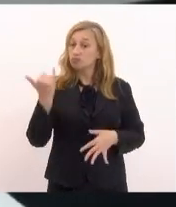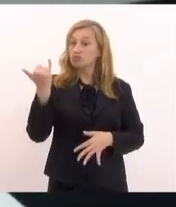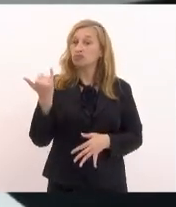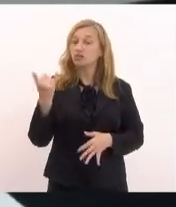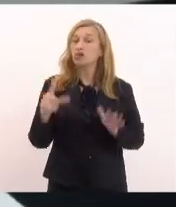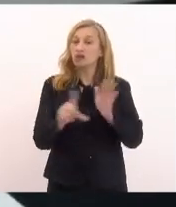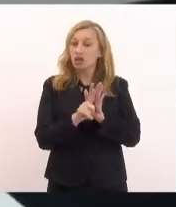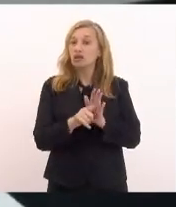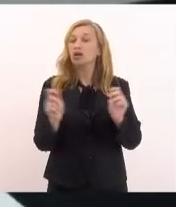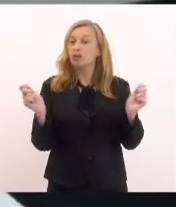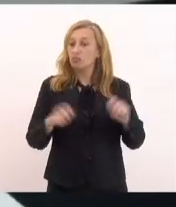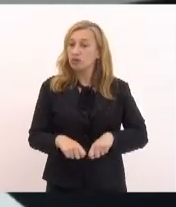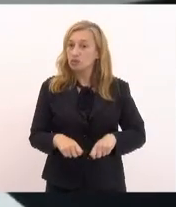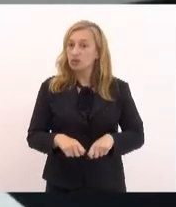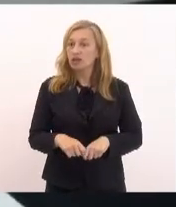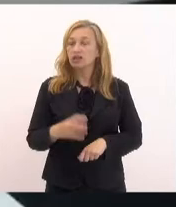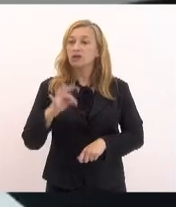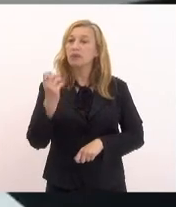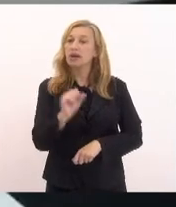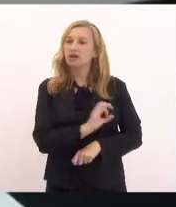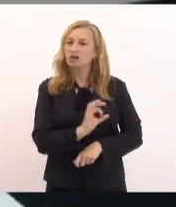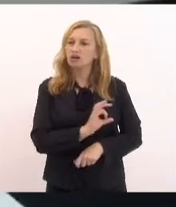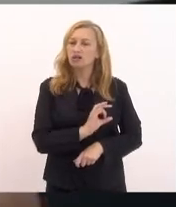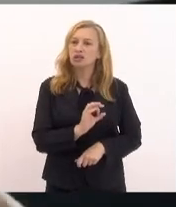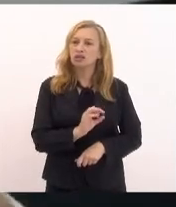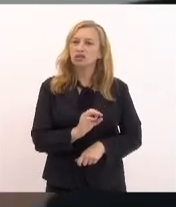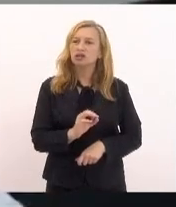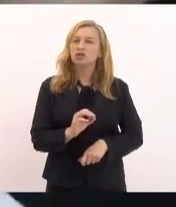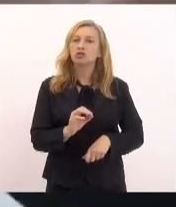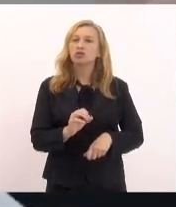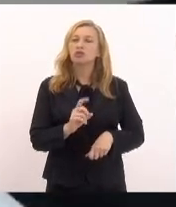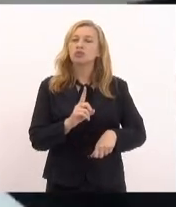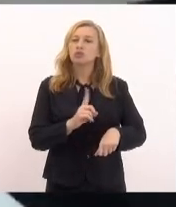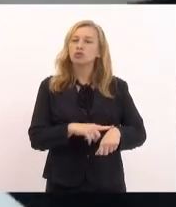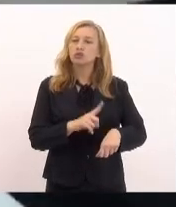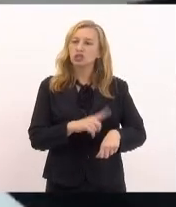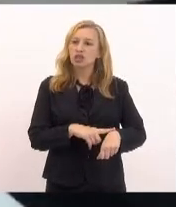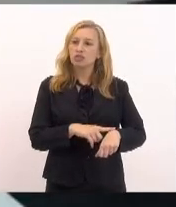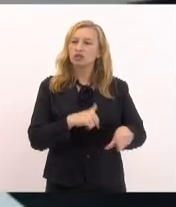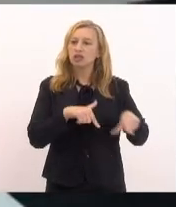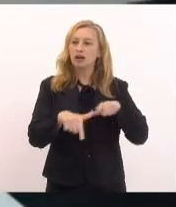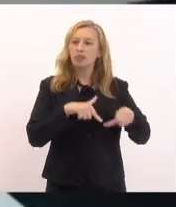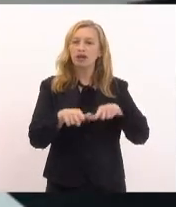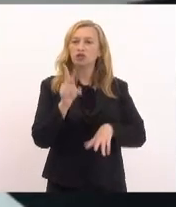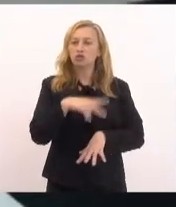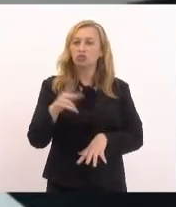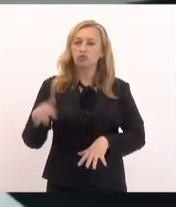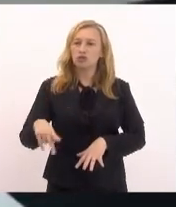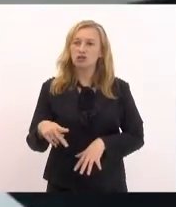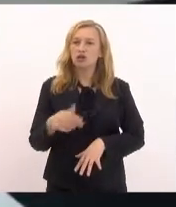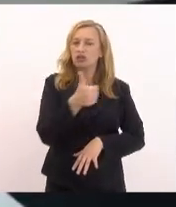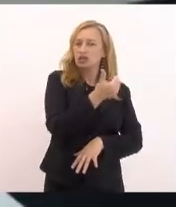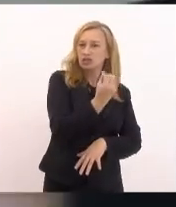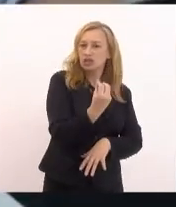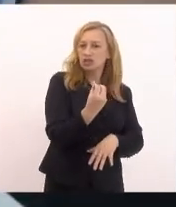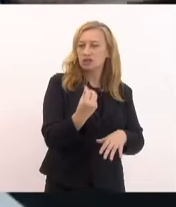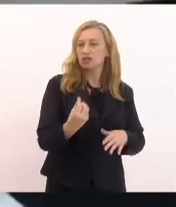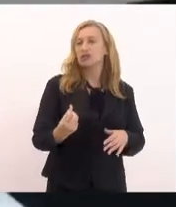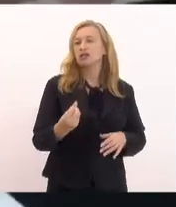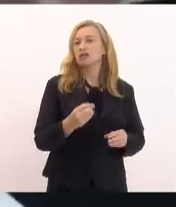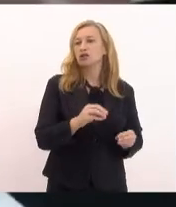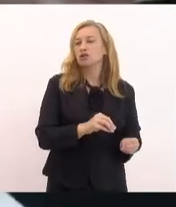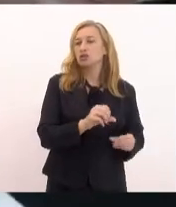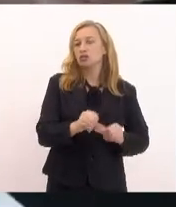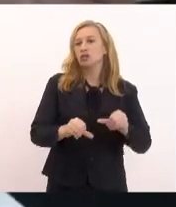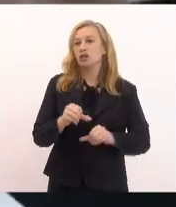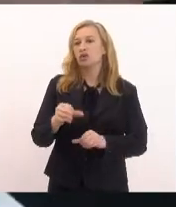lei a possibilidade, Marta, da migração da carga horária de professores de 16 horas para 30 horas, que é uma outra forma também, além de